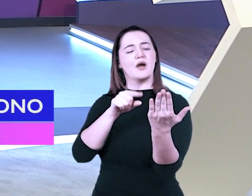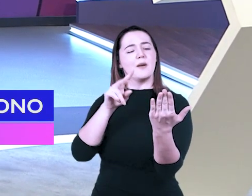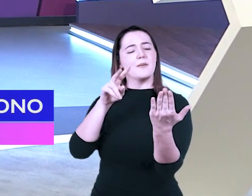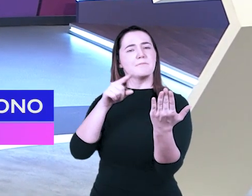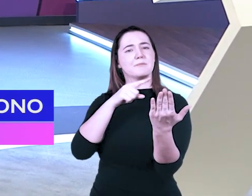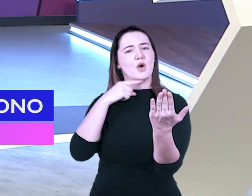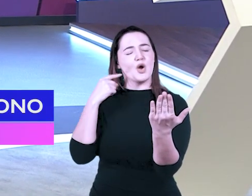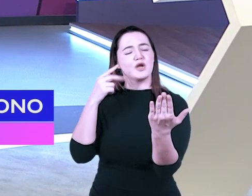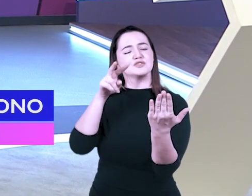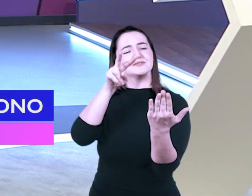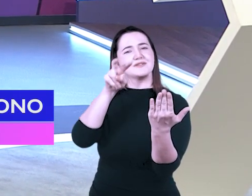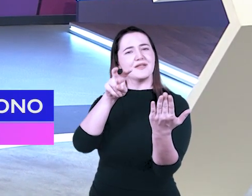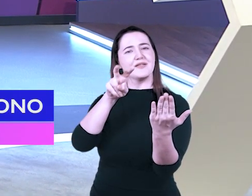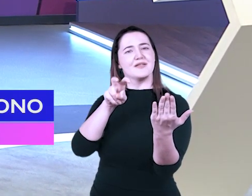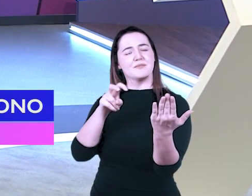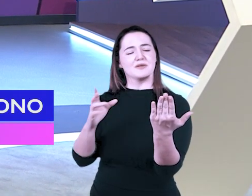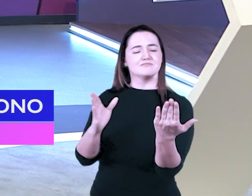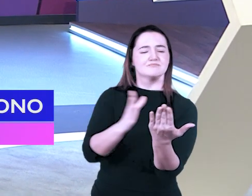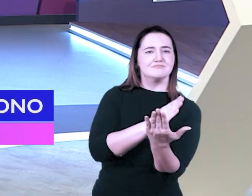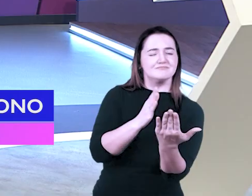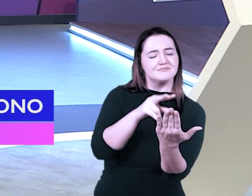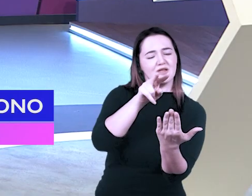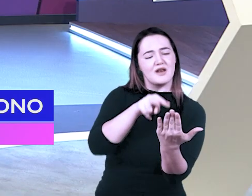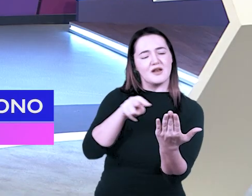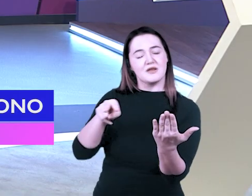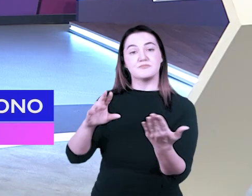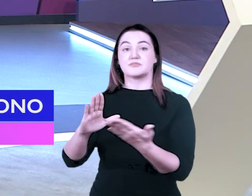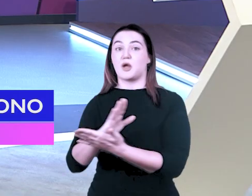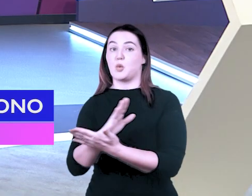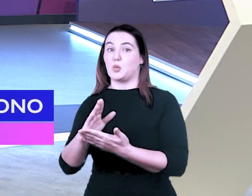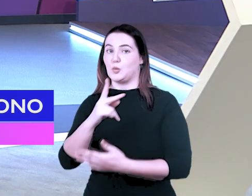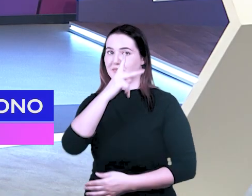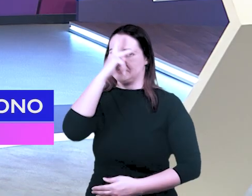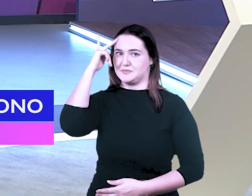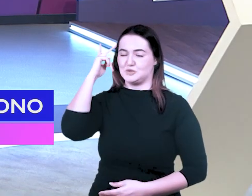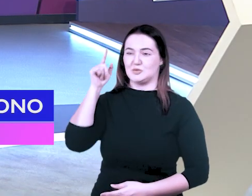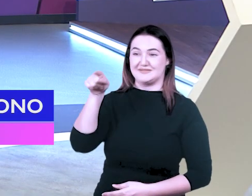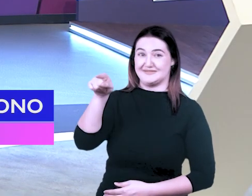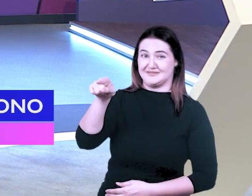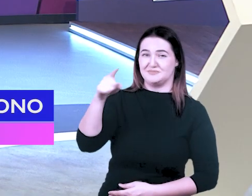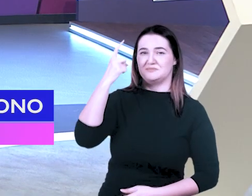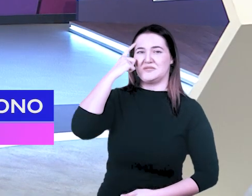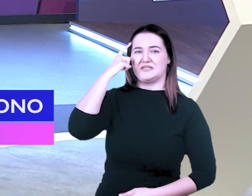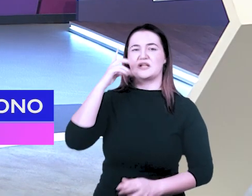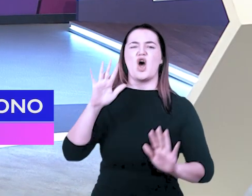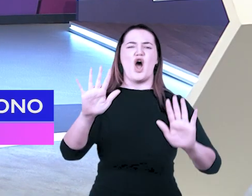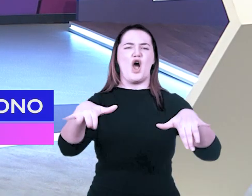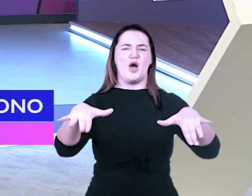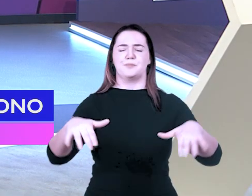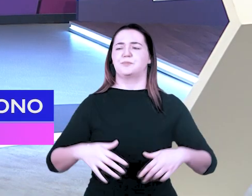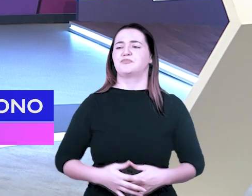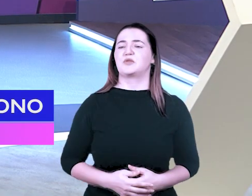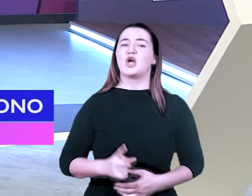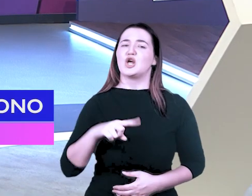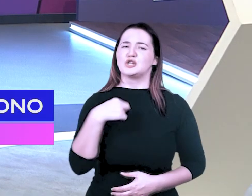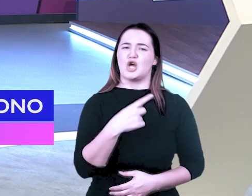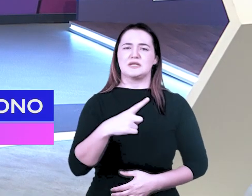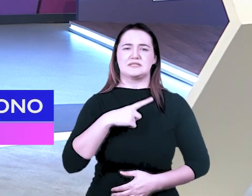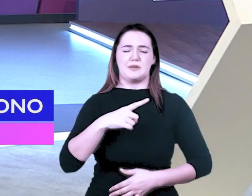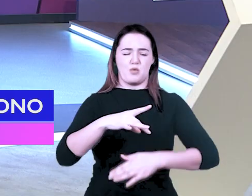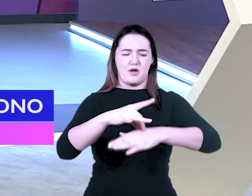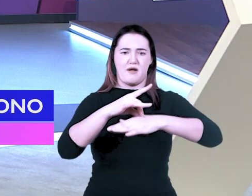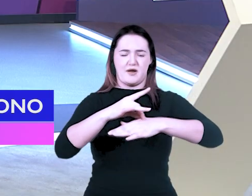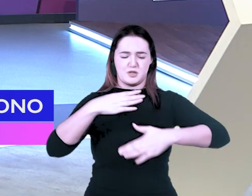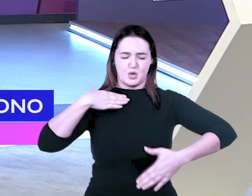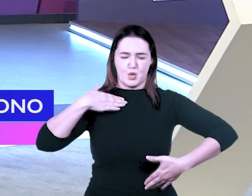tratando sobre a morte. Há algumas pessoas que acreditam no seguinte, que nós temos um corpo